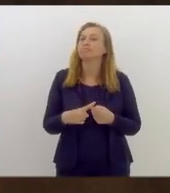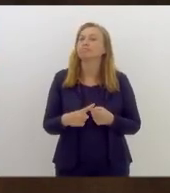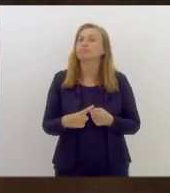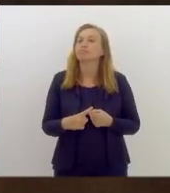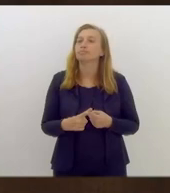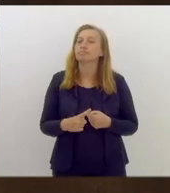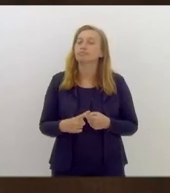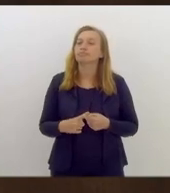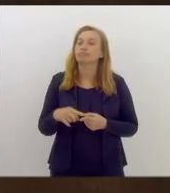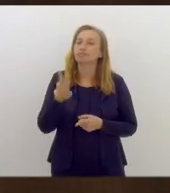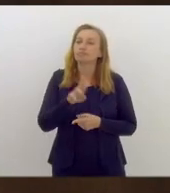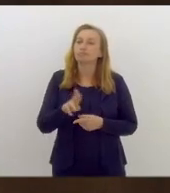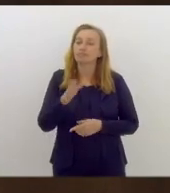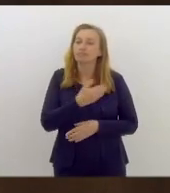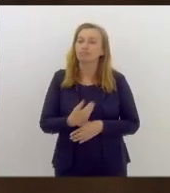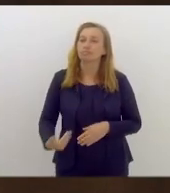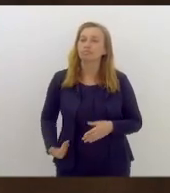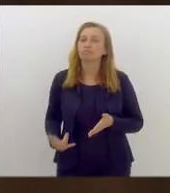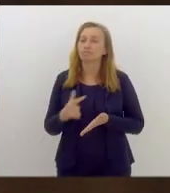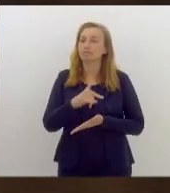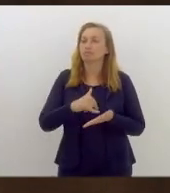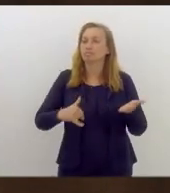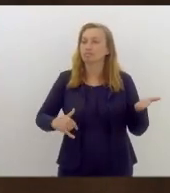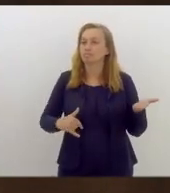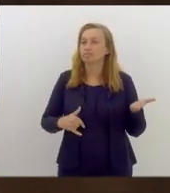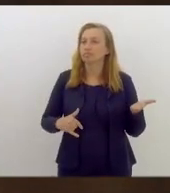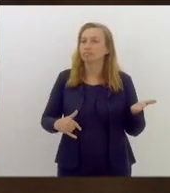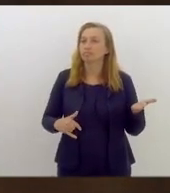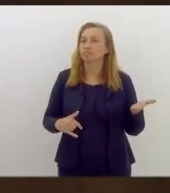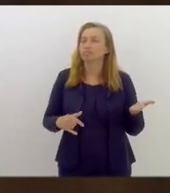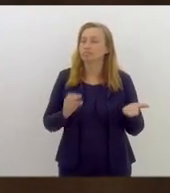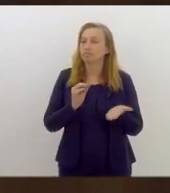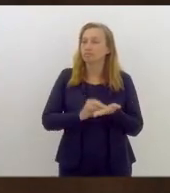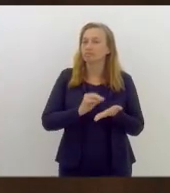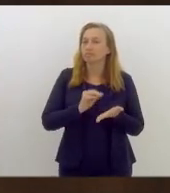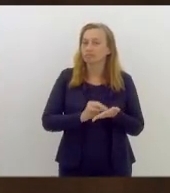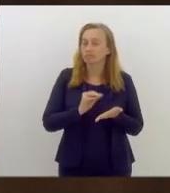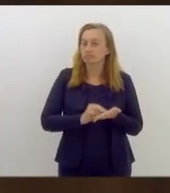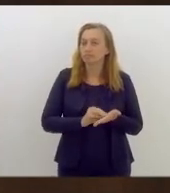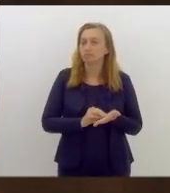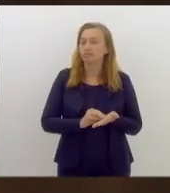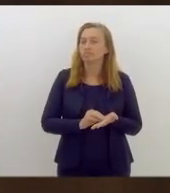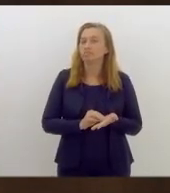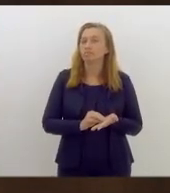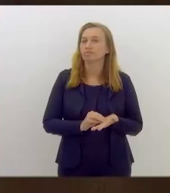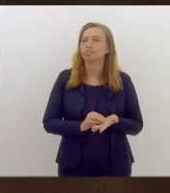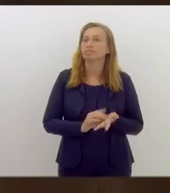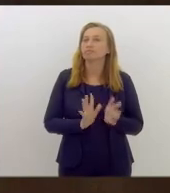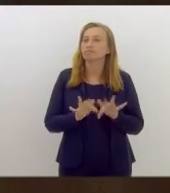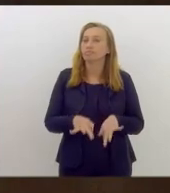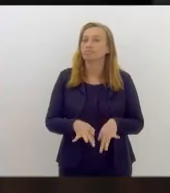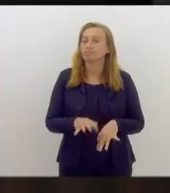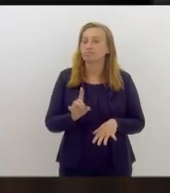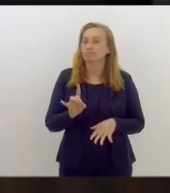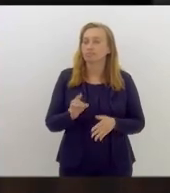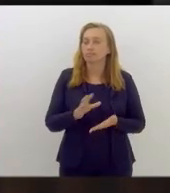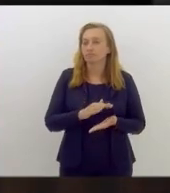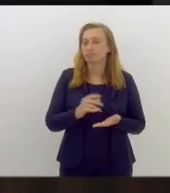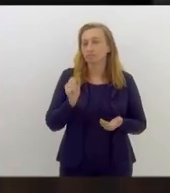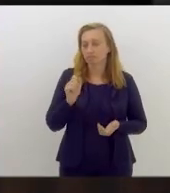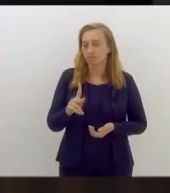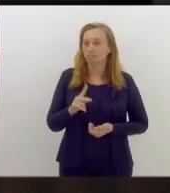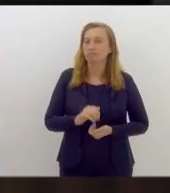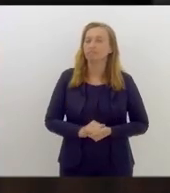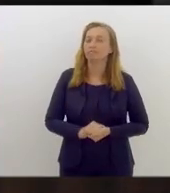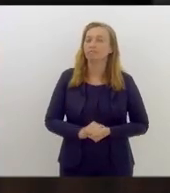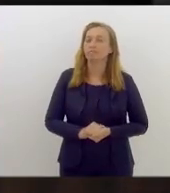utilidade pública está com a documentação ainda incompleta. Só para o senhor autorizar a retirada de pauta. Ok.